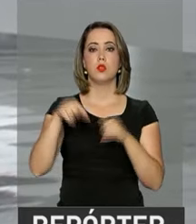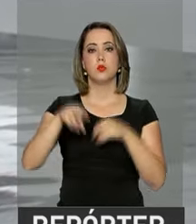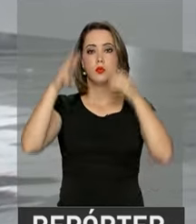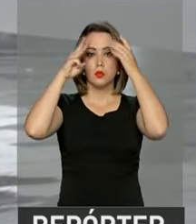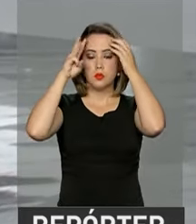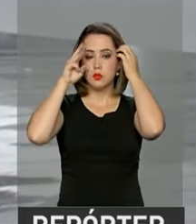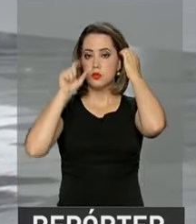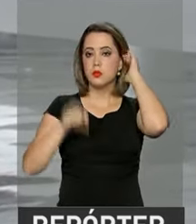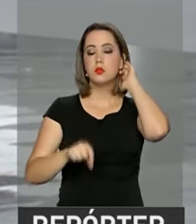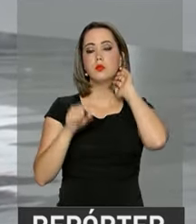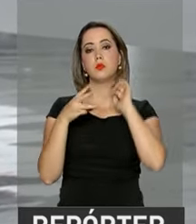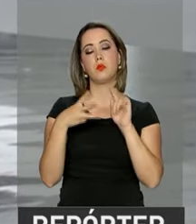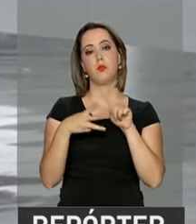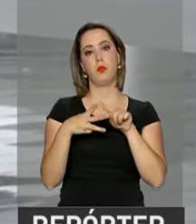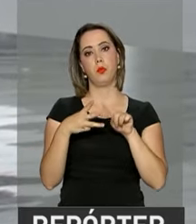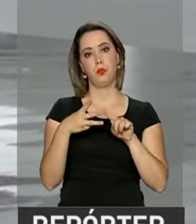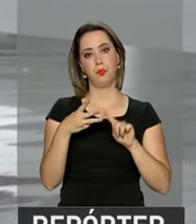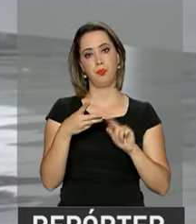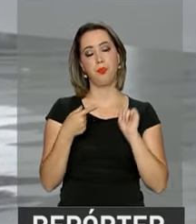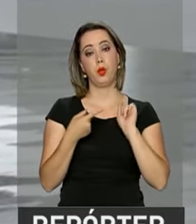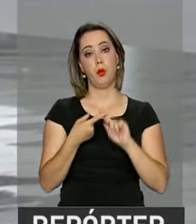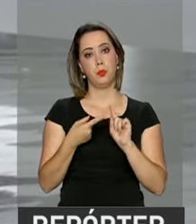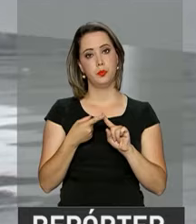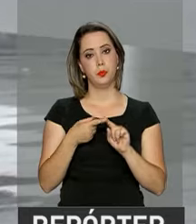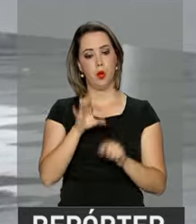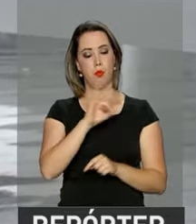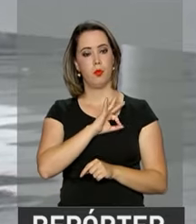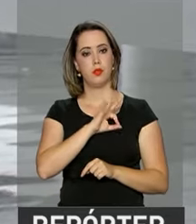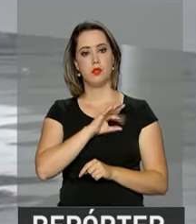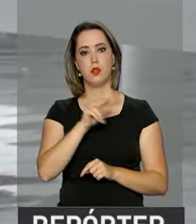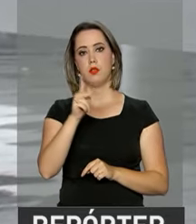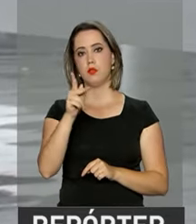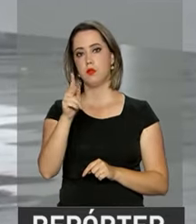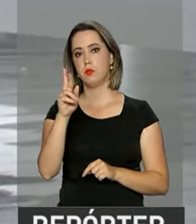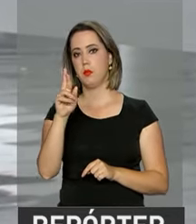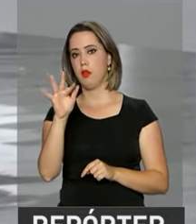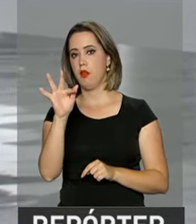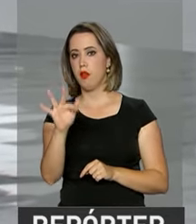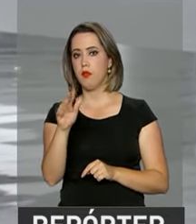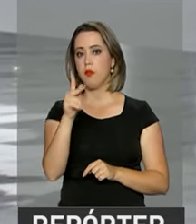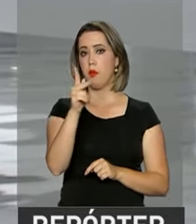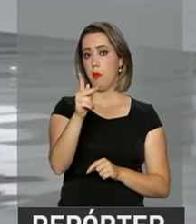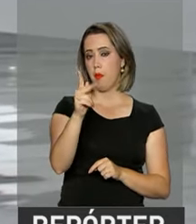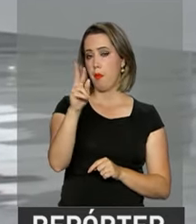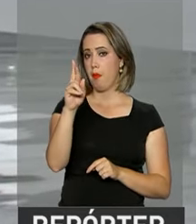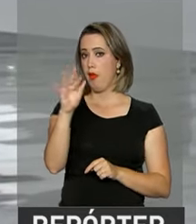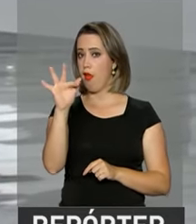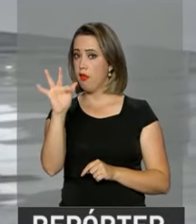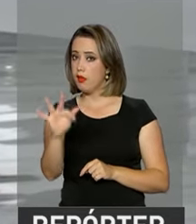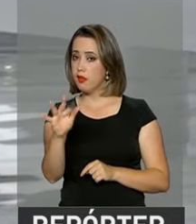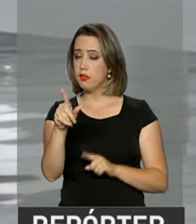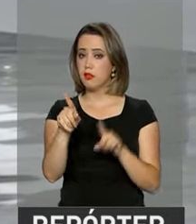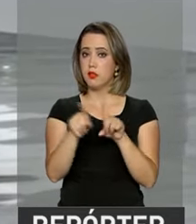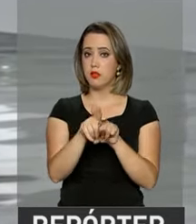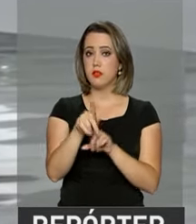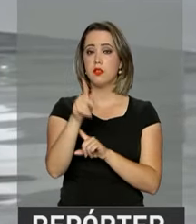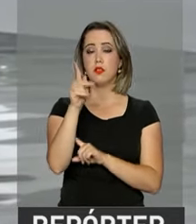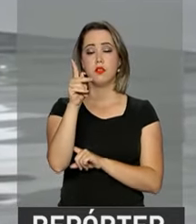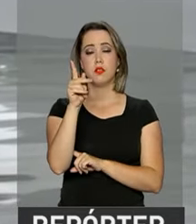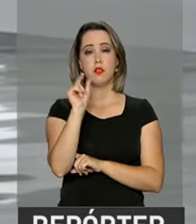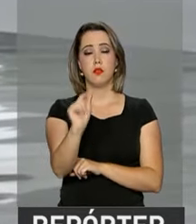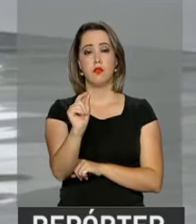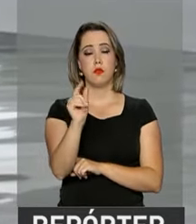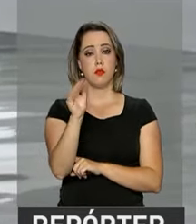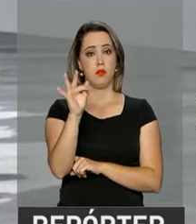aqui em Brasília as três Mudanças são as seguintes policiais federais rodoviários Federais e Ferroviários federais vão ter uma